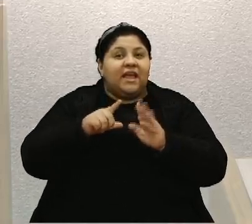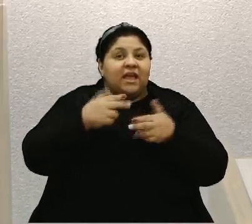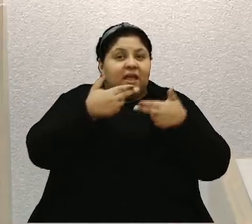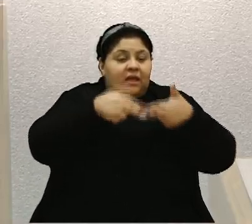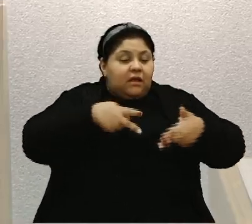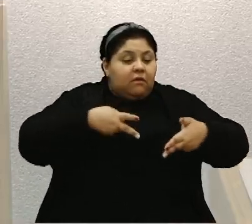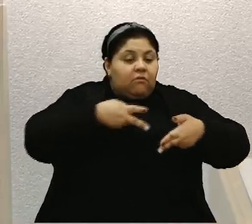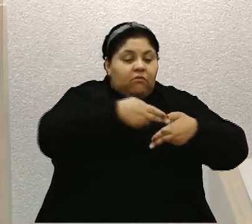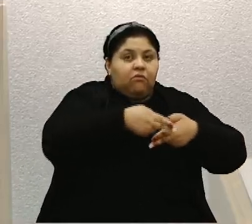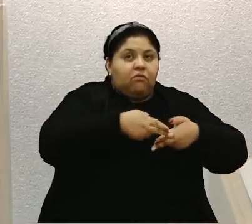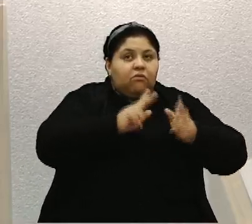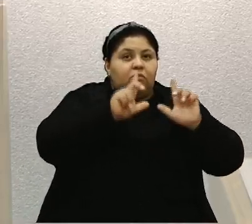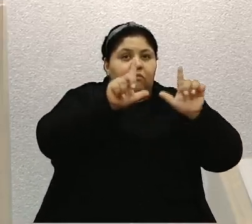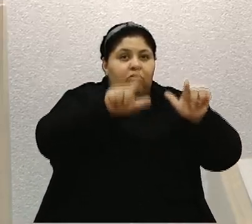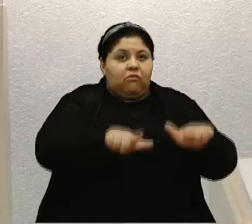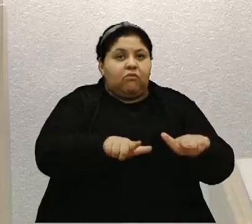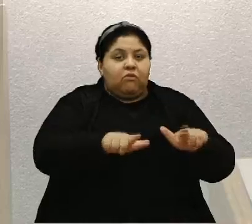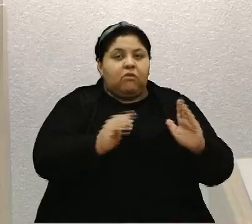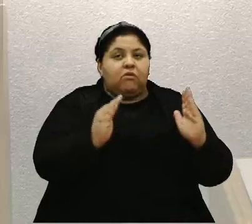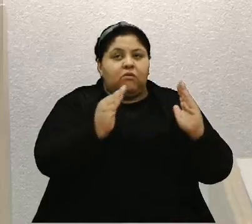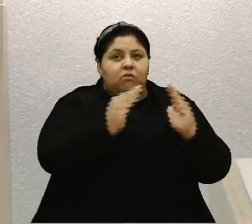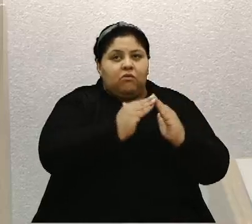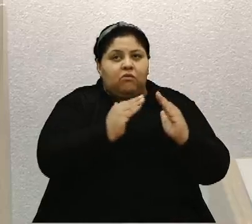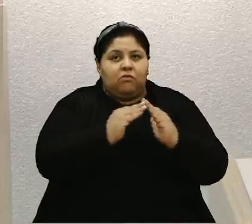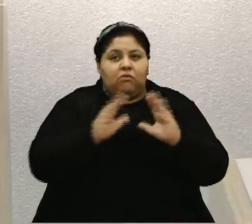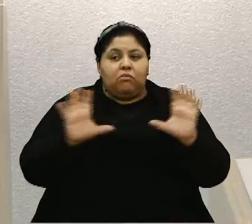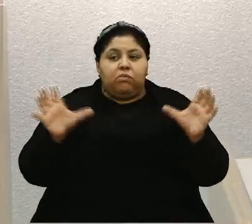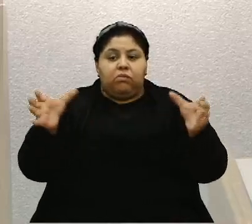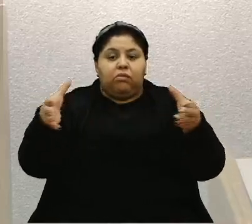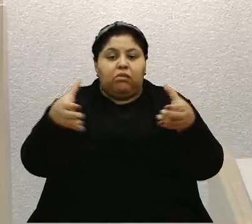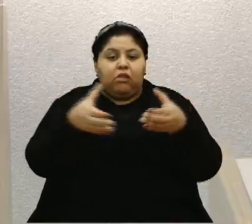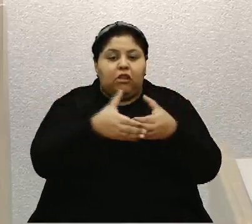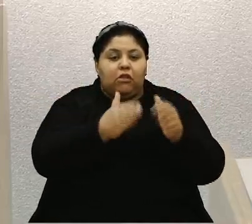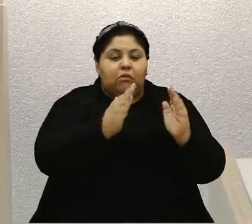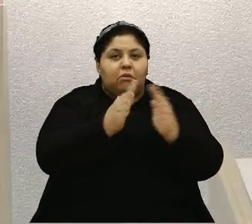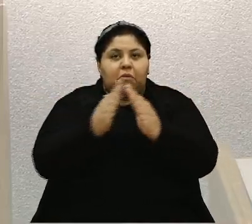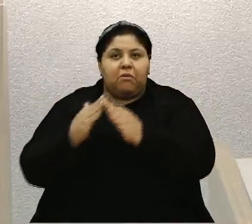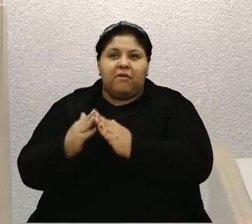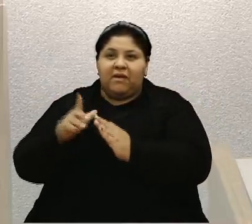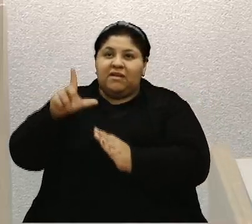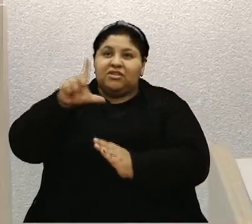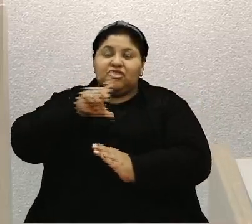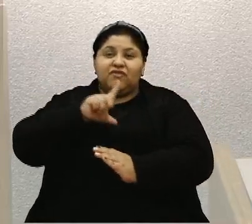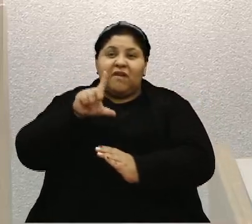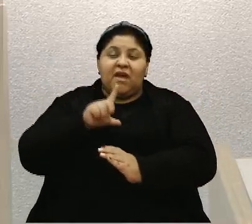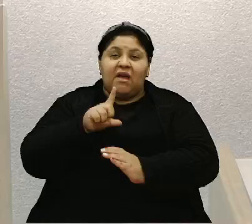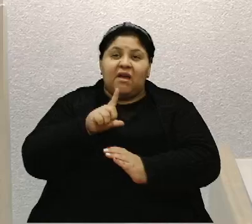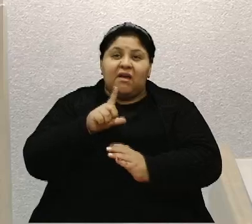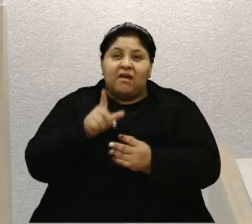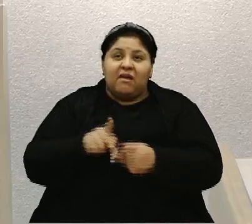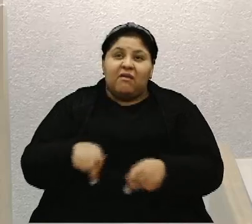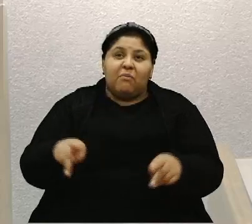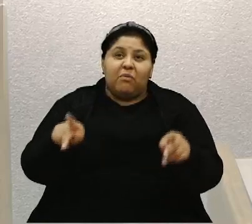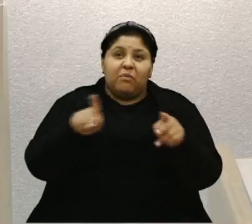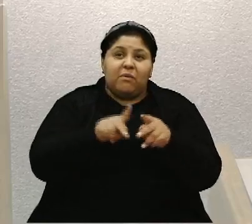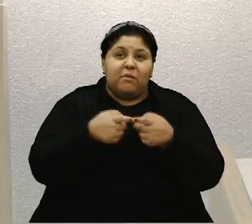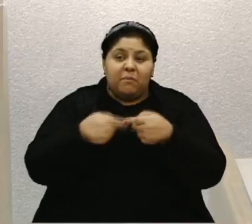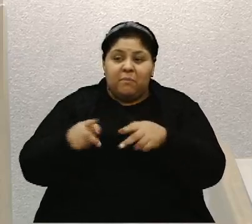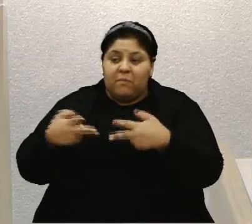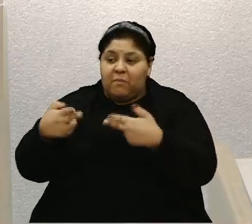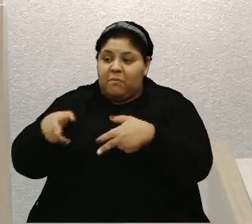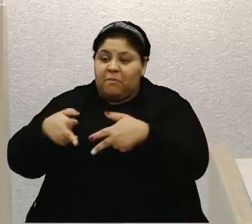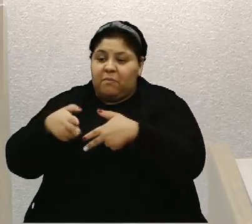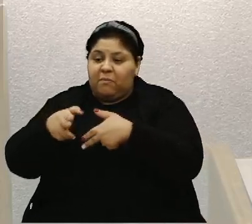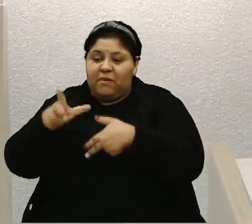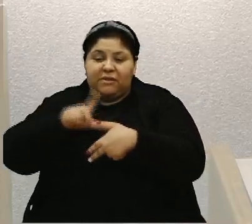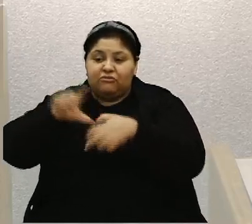né, espaços de residências, conjuntos habitacionais que colocaram uma grande população, mas que inauguraram os apartamentos sem